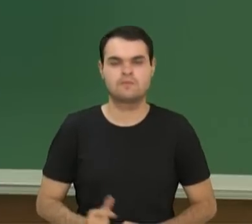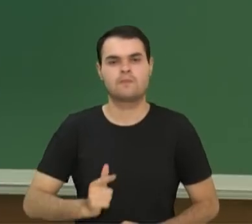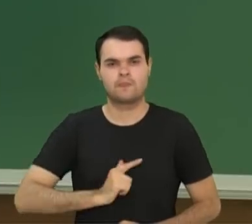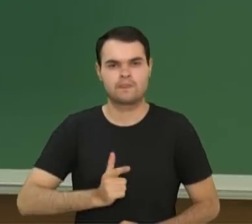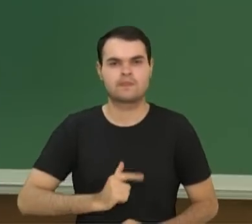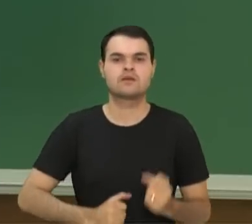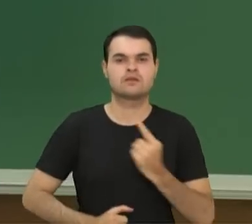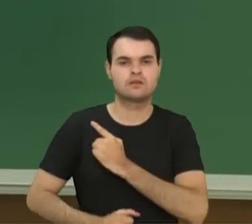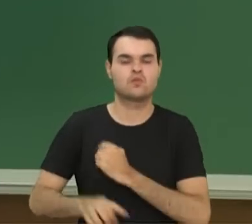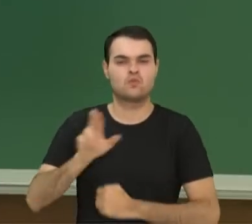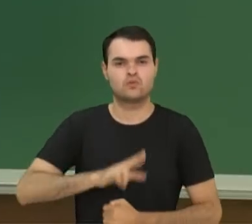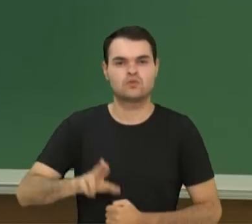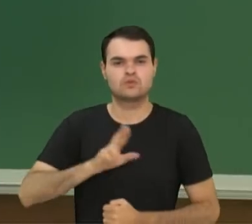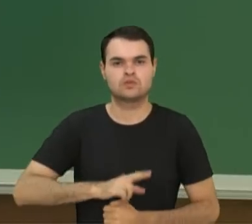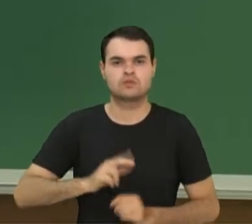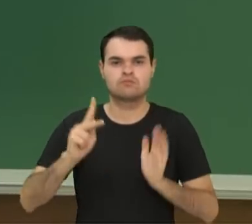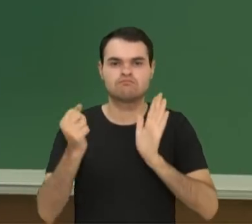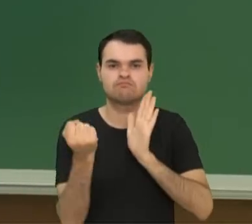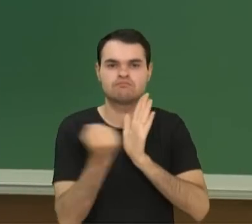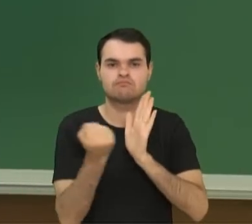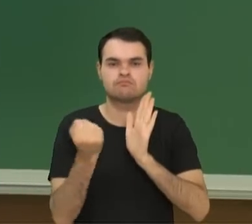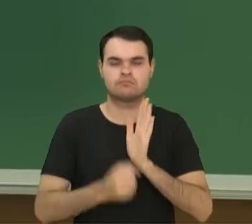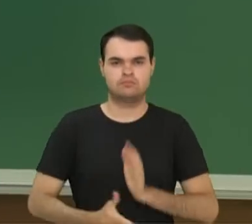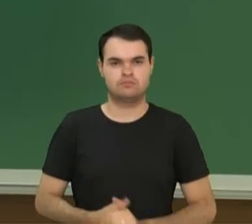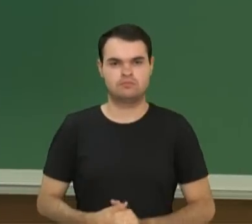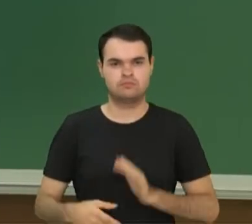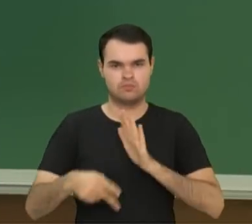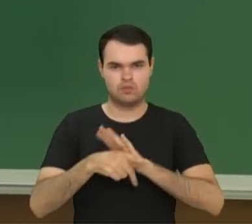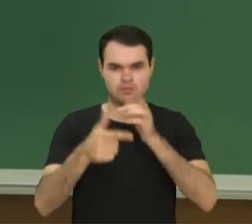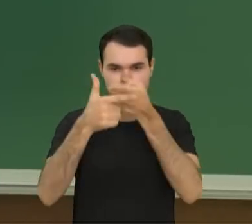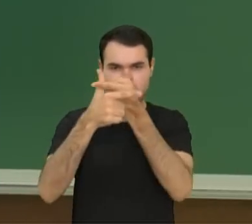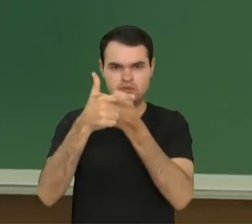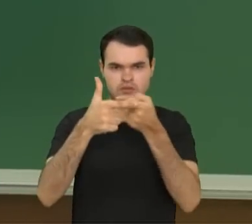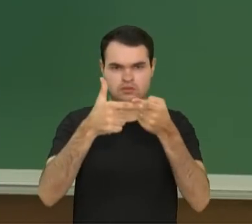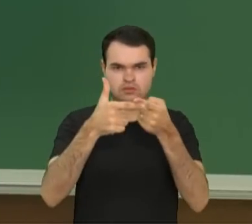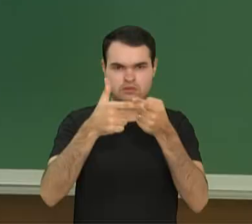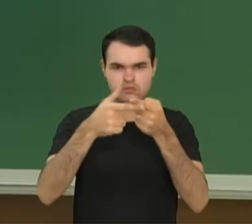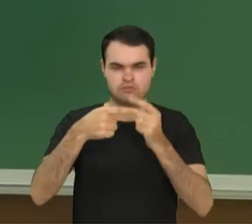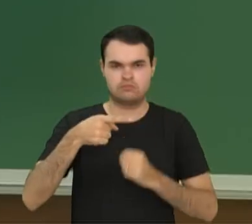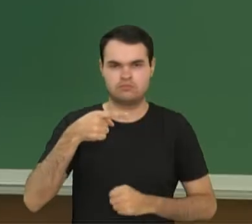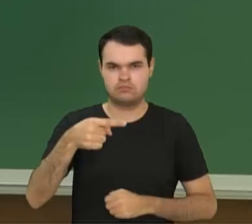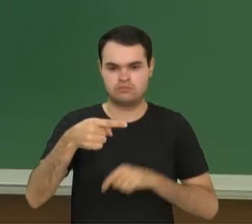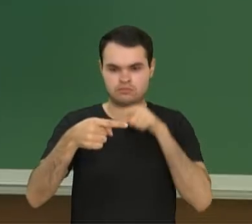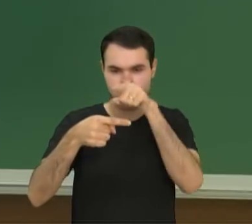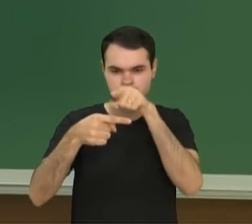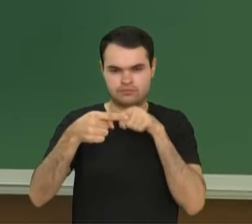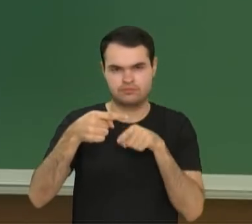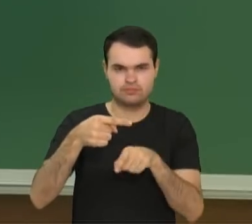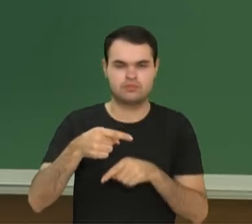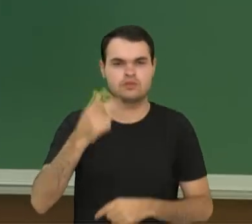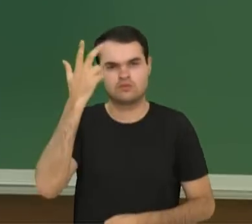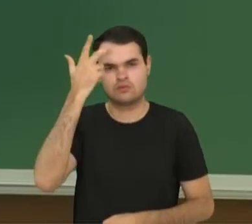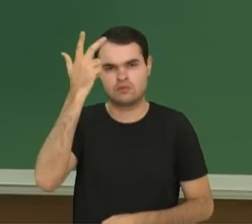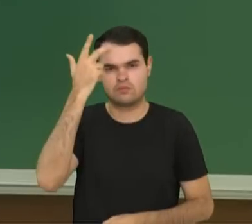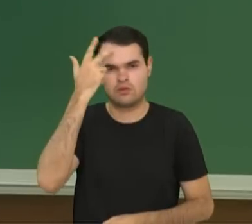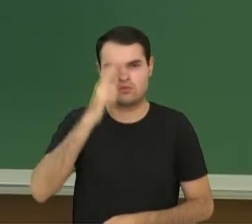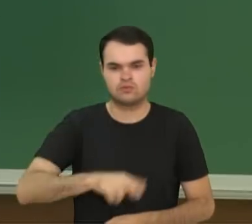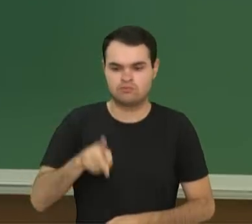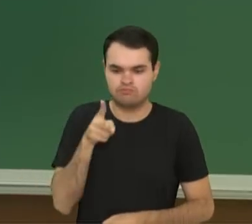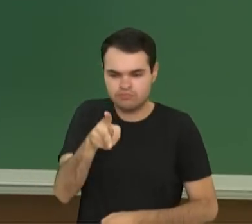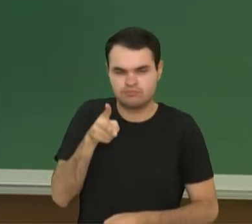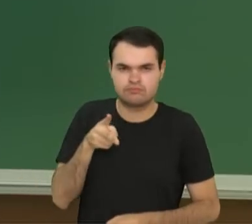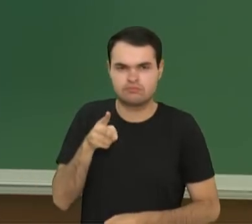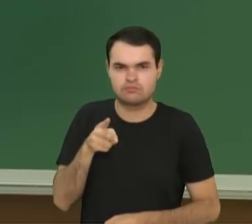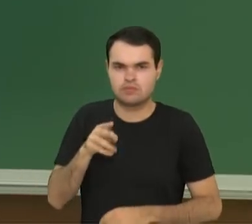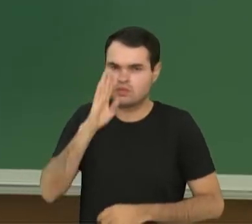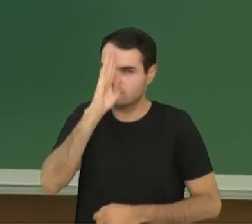aqui nós estamos usando essa simbologia aqui da divisão com 2 pontinhos, né? No caderno a gente normalmente não usa isso, né?